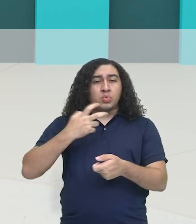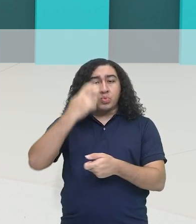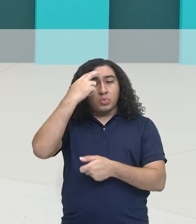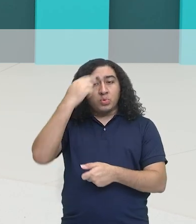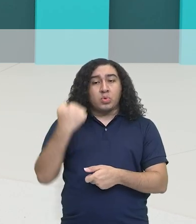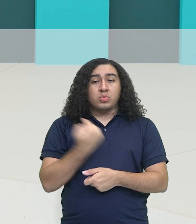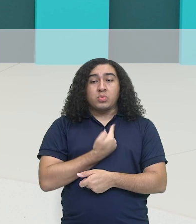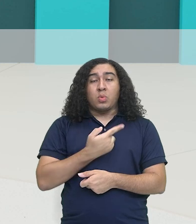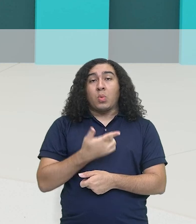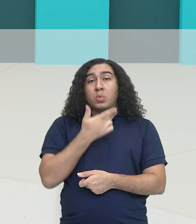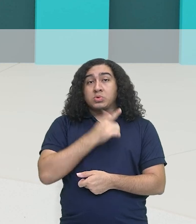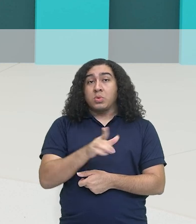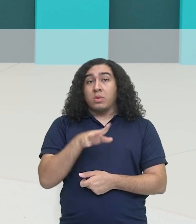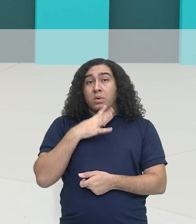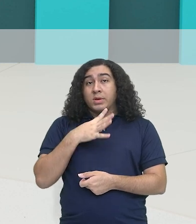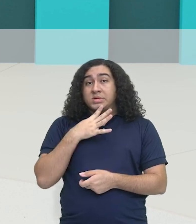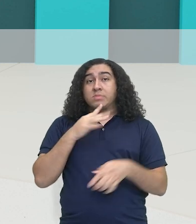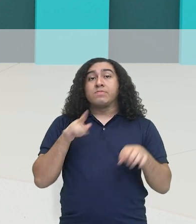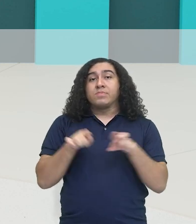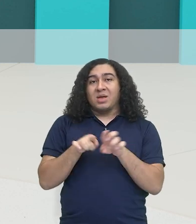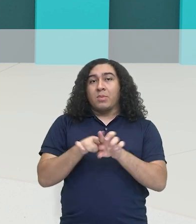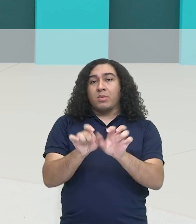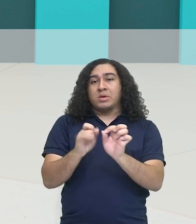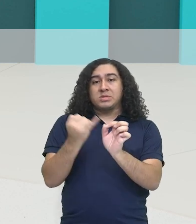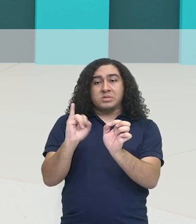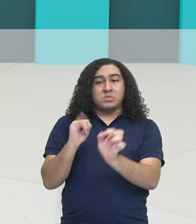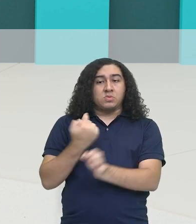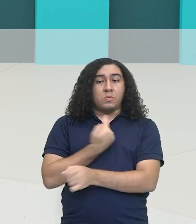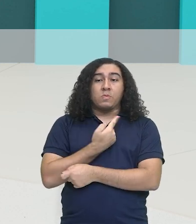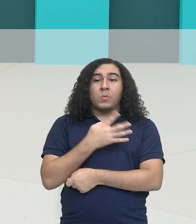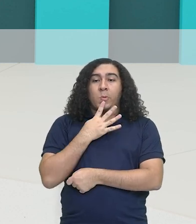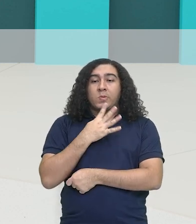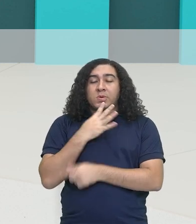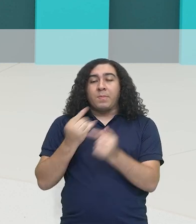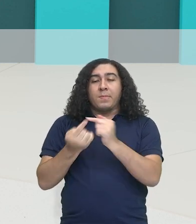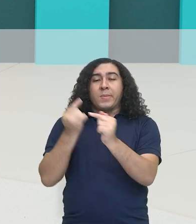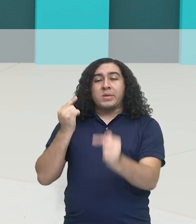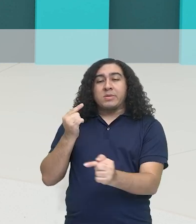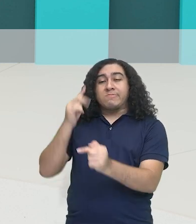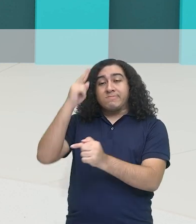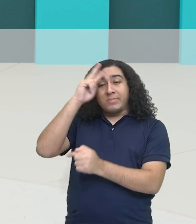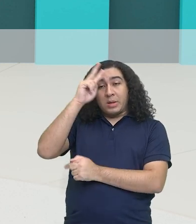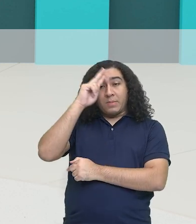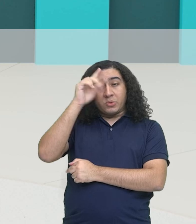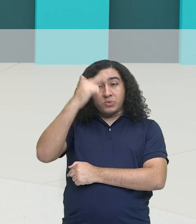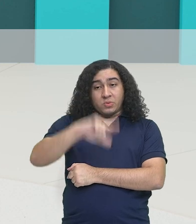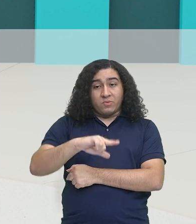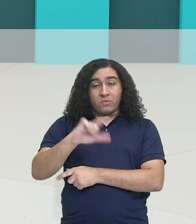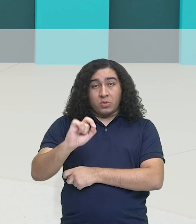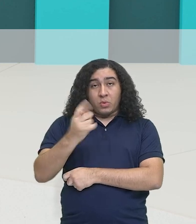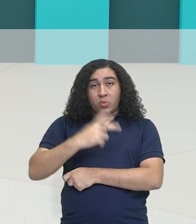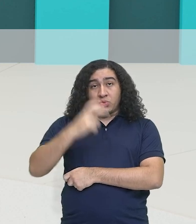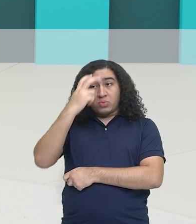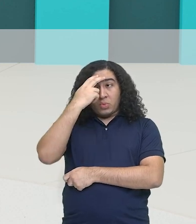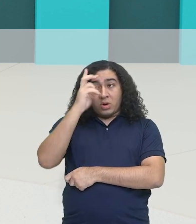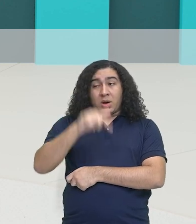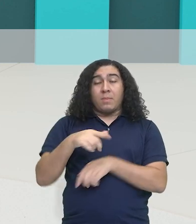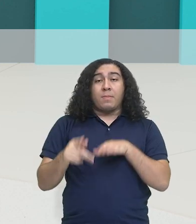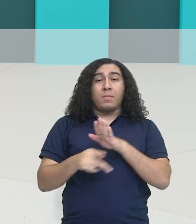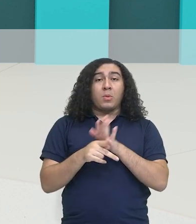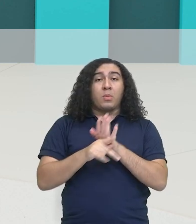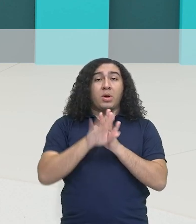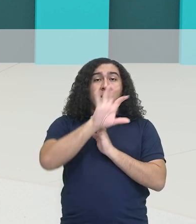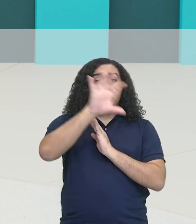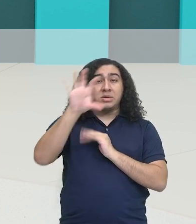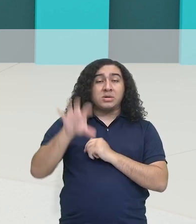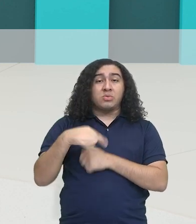conseguiu conhecer, né? E também, caso a gente já tenha conhecido, relembrar aí cultura destinadas à região